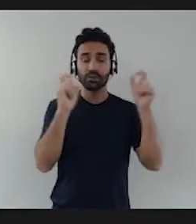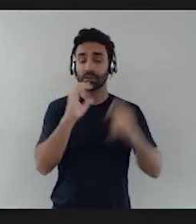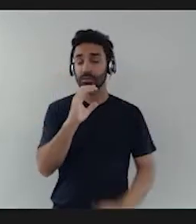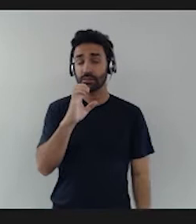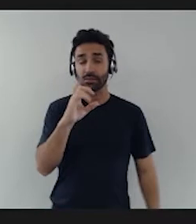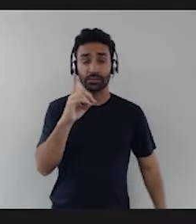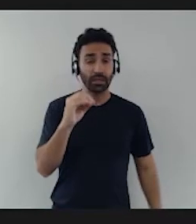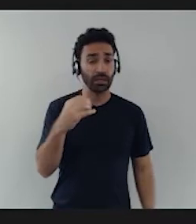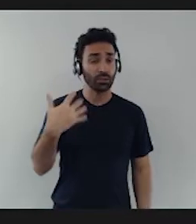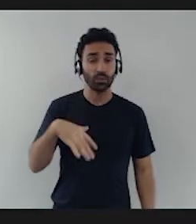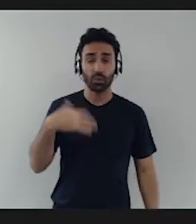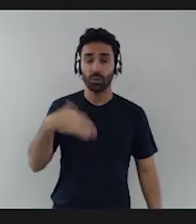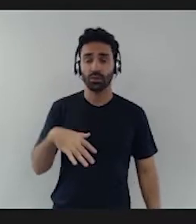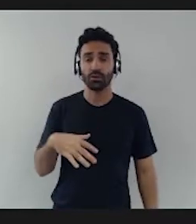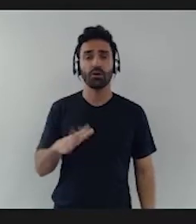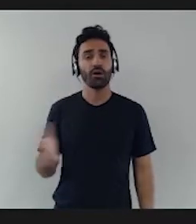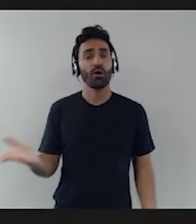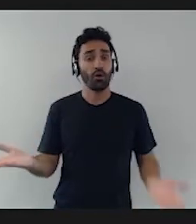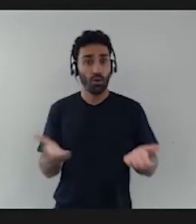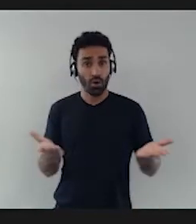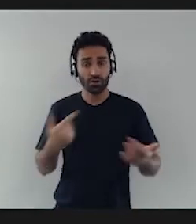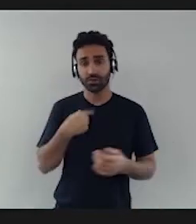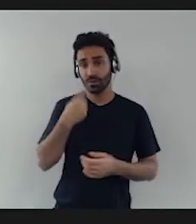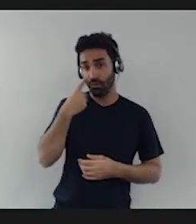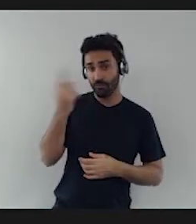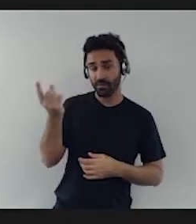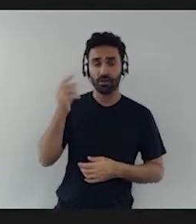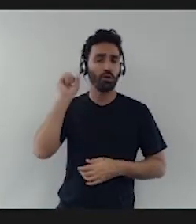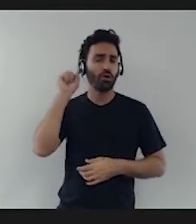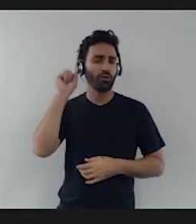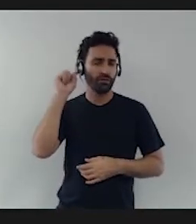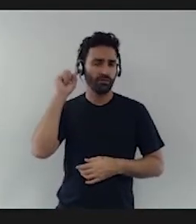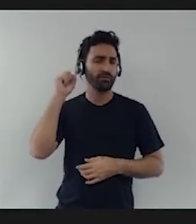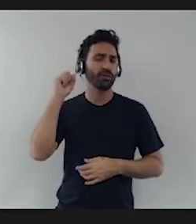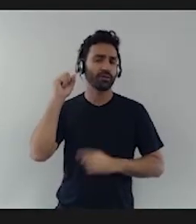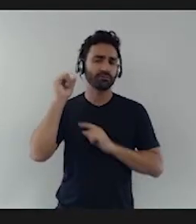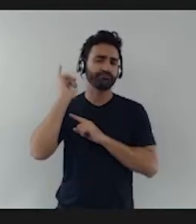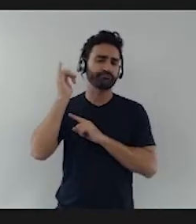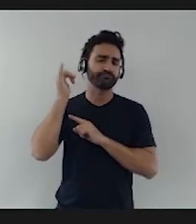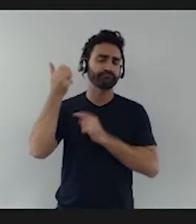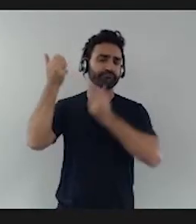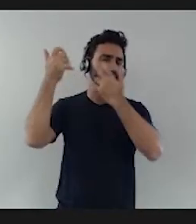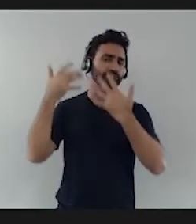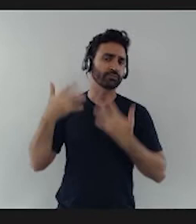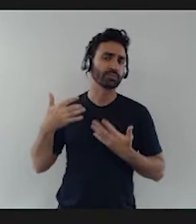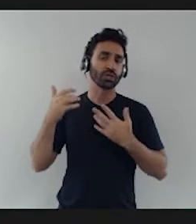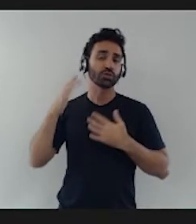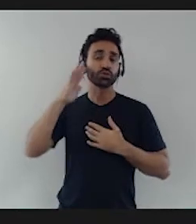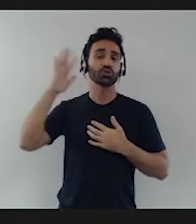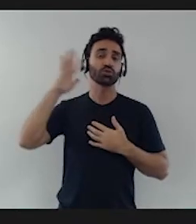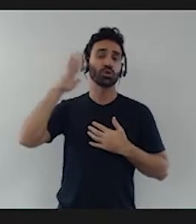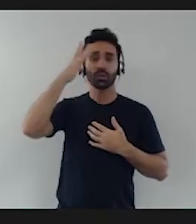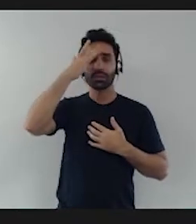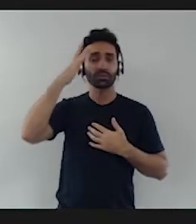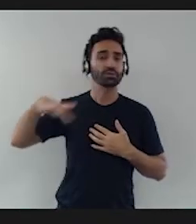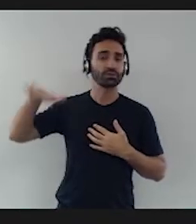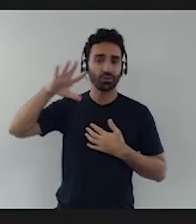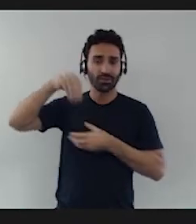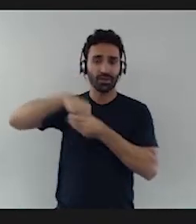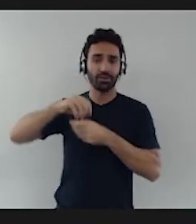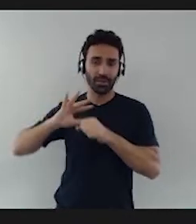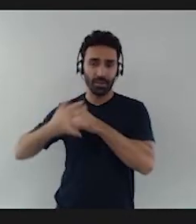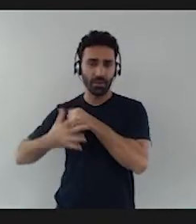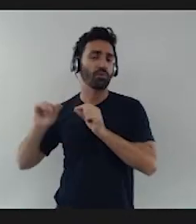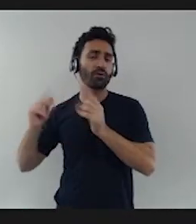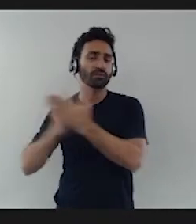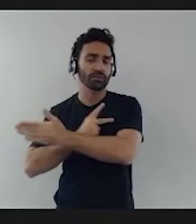eu ouvi um podcast bem interessante falando sobre os sonhos das pessoas na pandemia. E a primeira